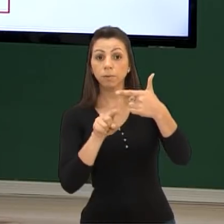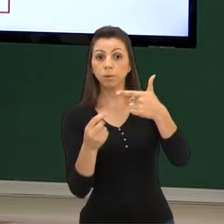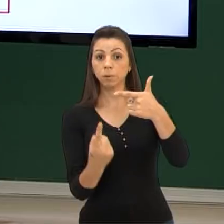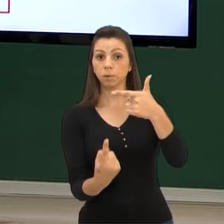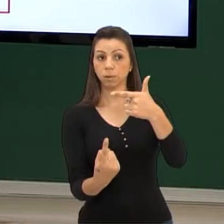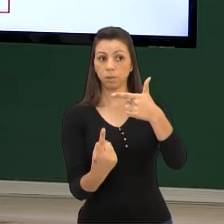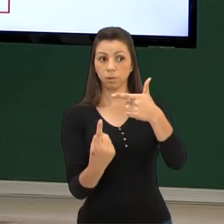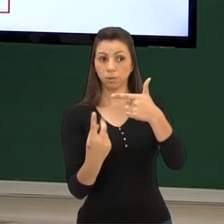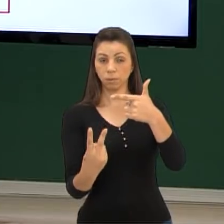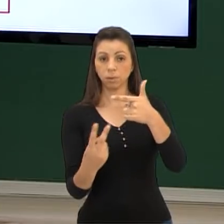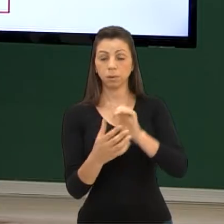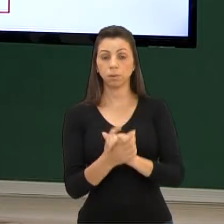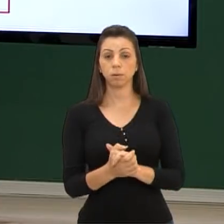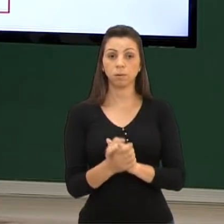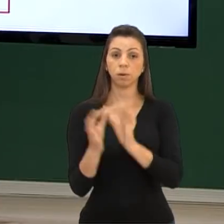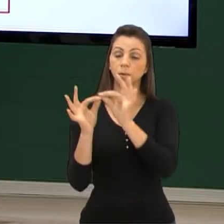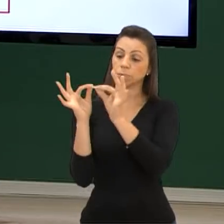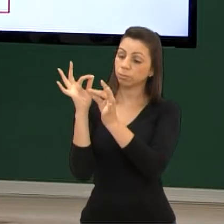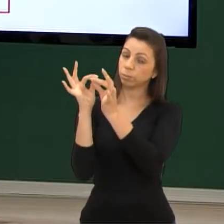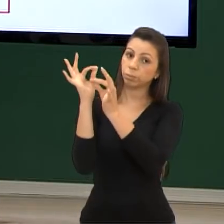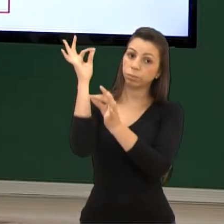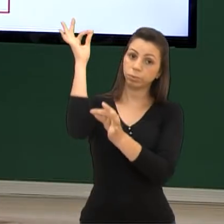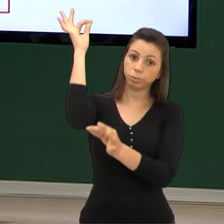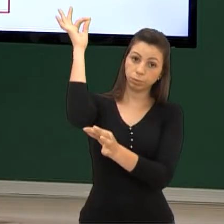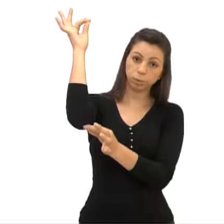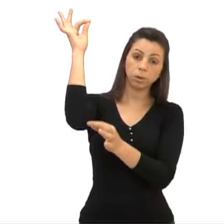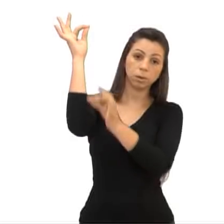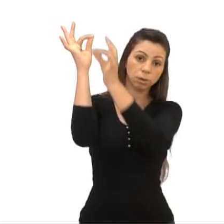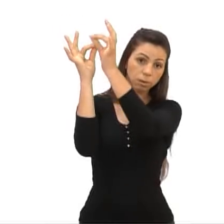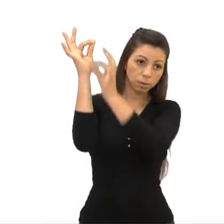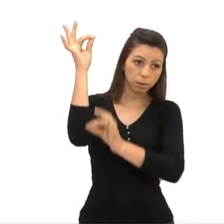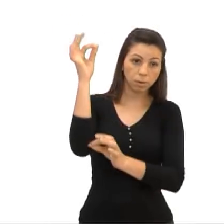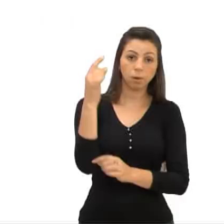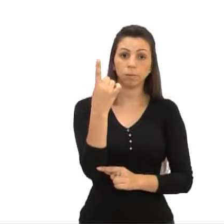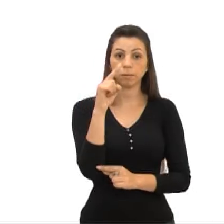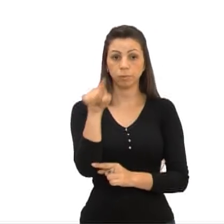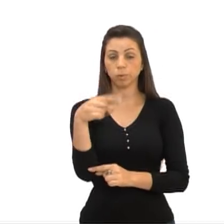bastão que ele pergunta para vocês nesse exercício 3.